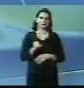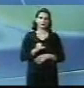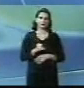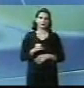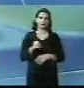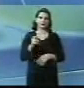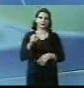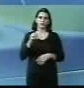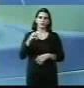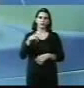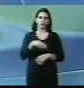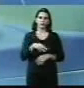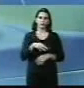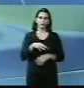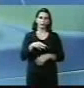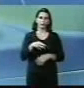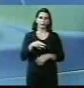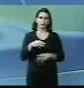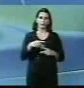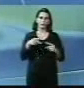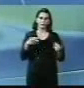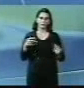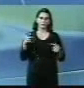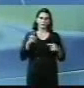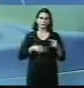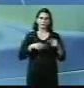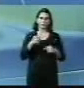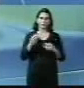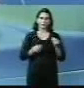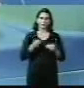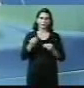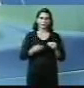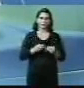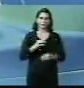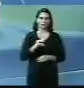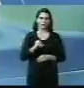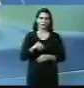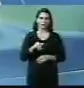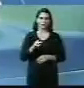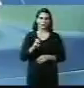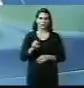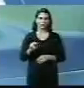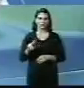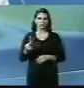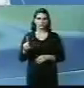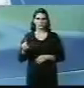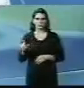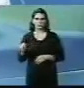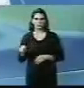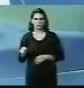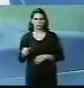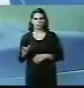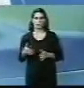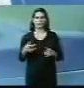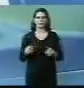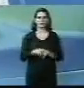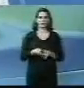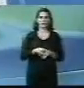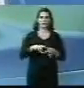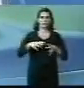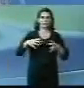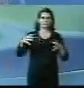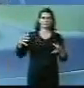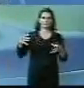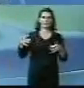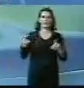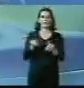MIME type, que é o conteúdo, né, o tipo de conteúdo. Ele não leva em consideração mais somente a extensão do arquivo, e sim